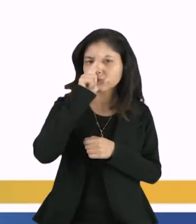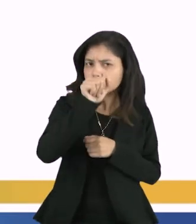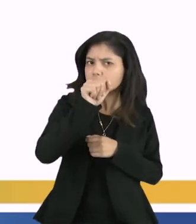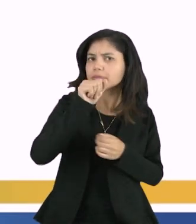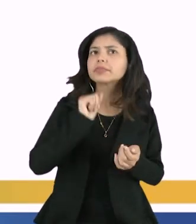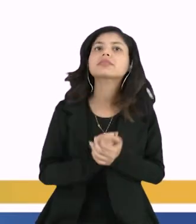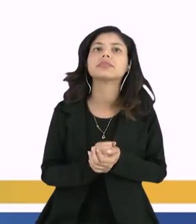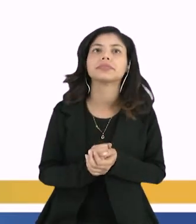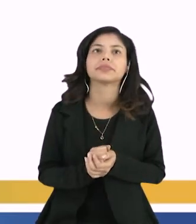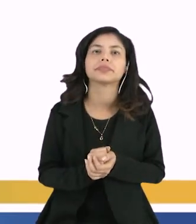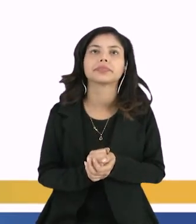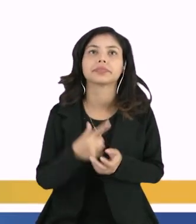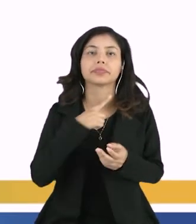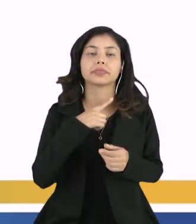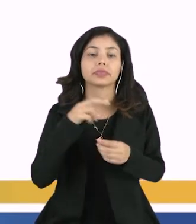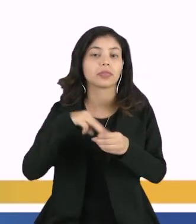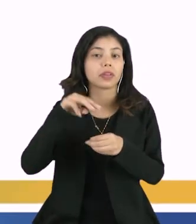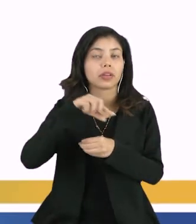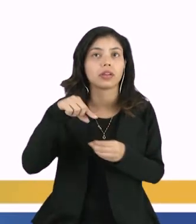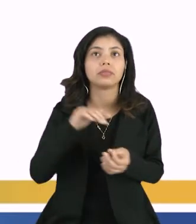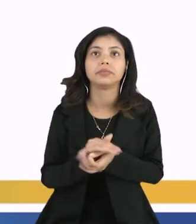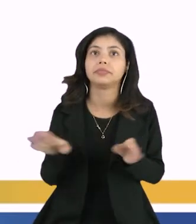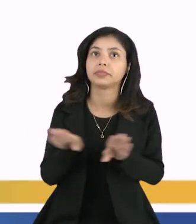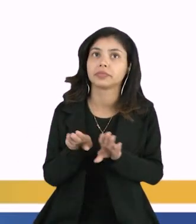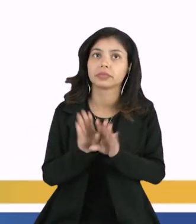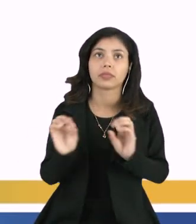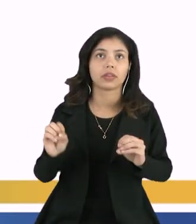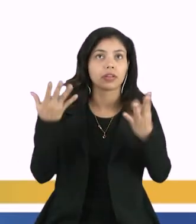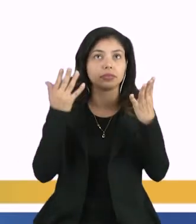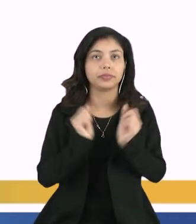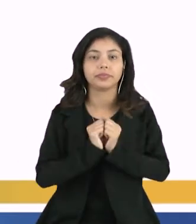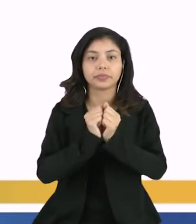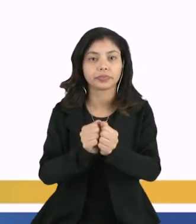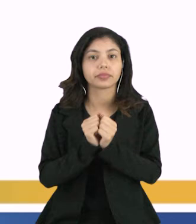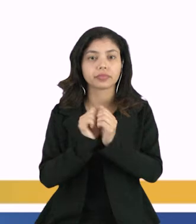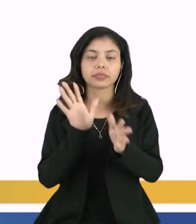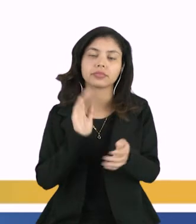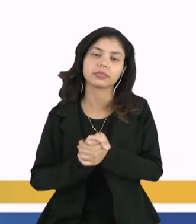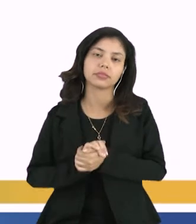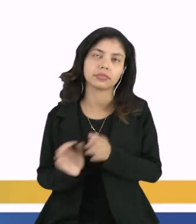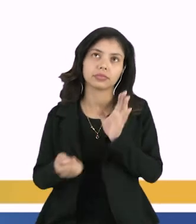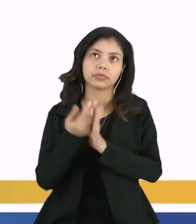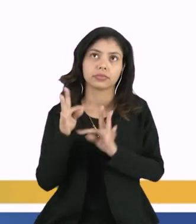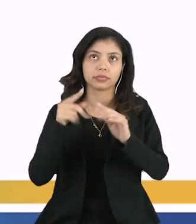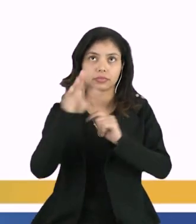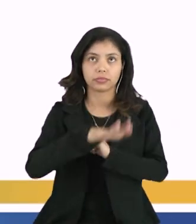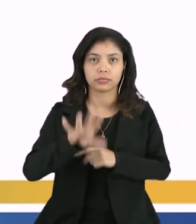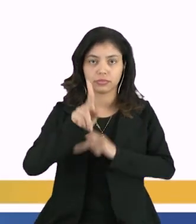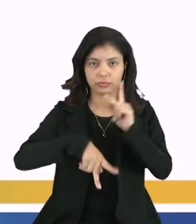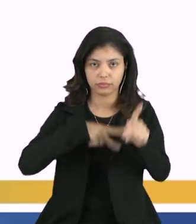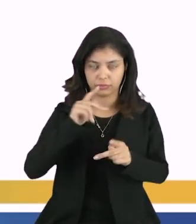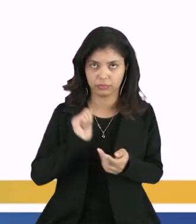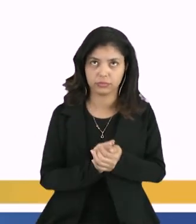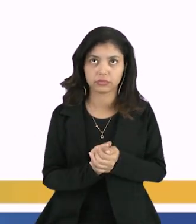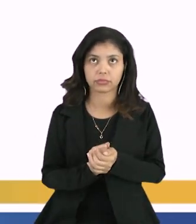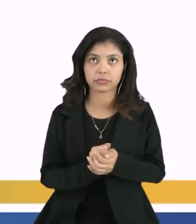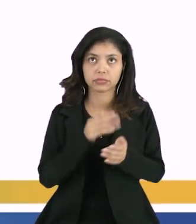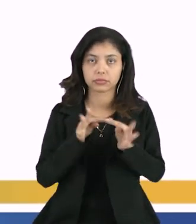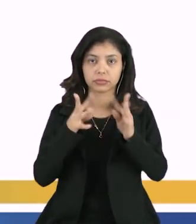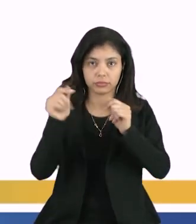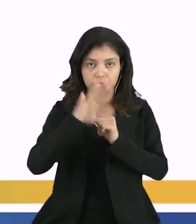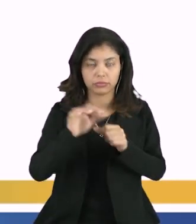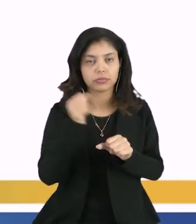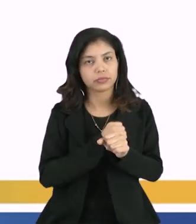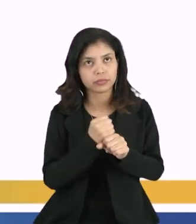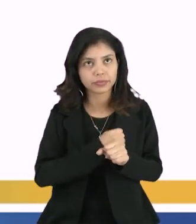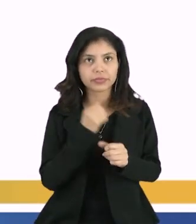a cultura do abacaxi no município, e também de festejar junto aos produtores e toda a população os recordes da safra de todos